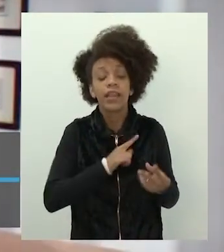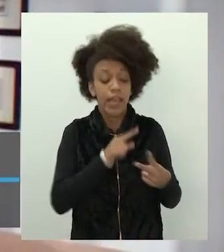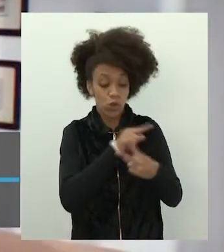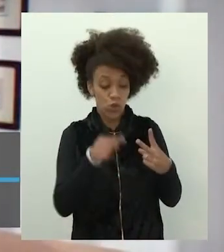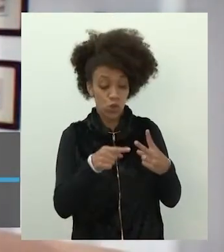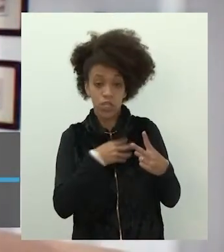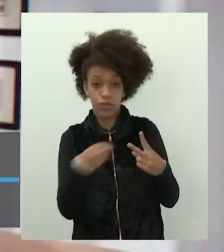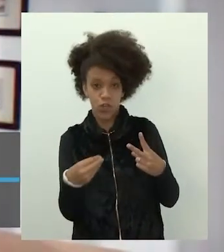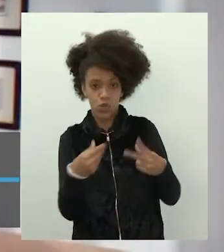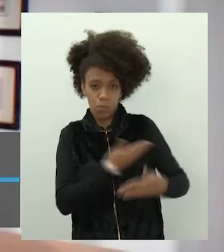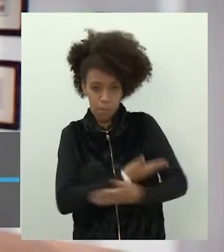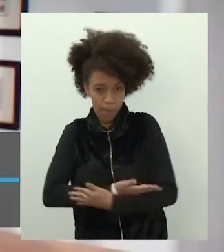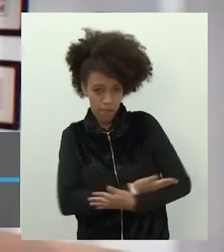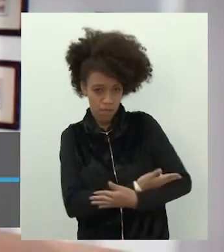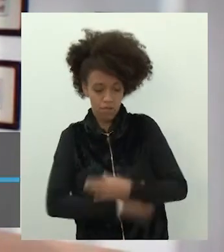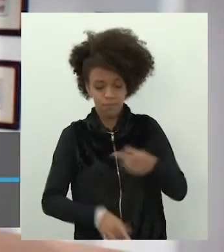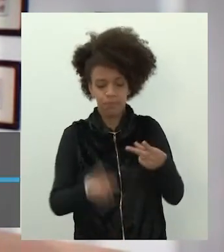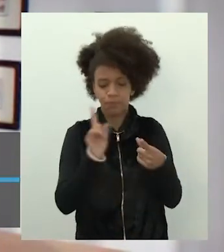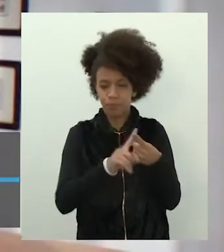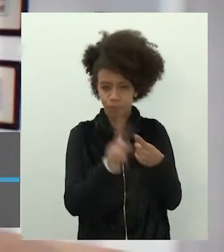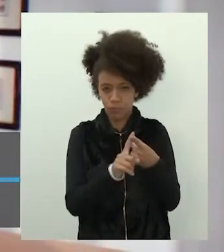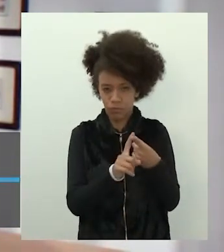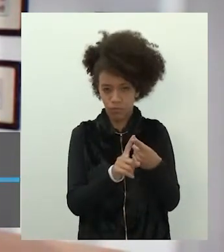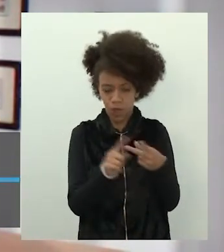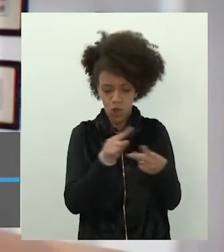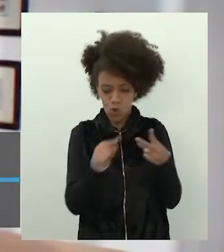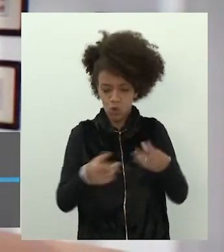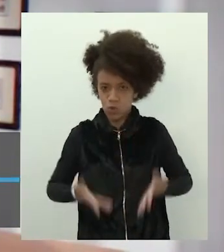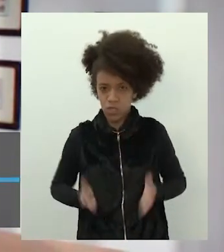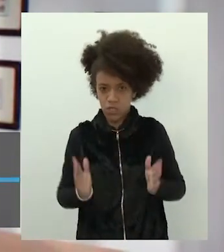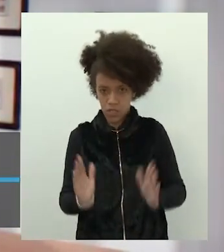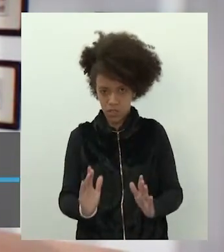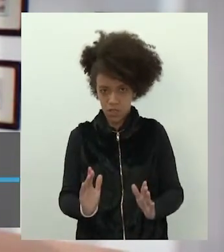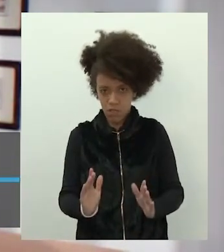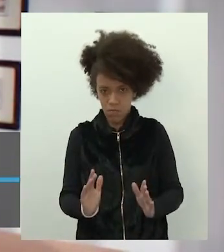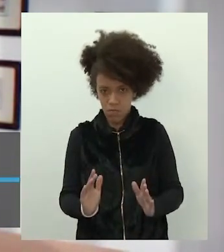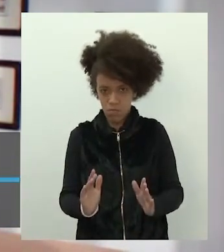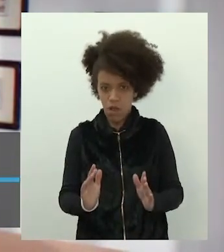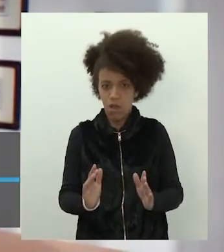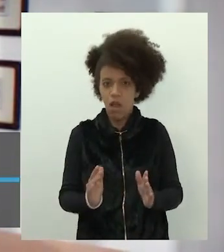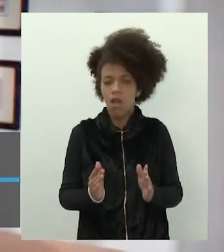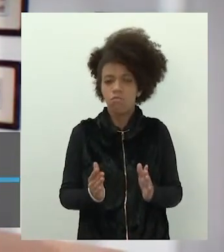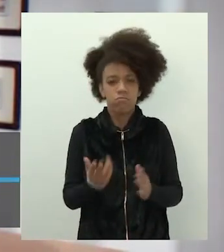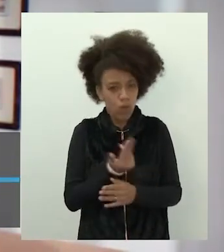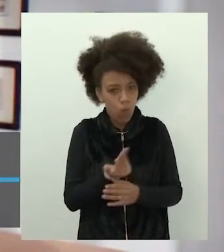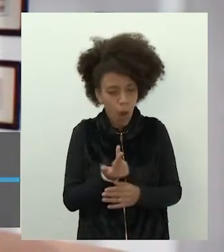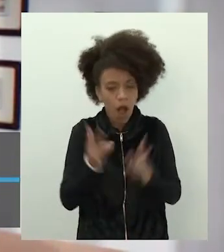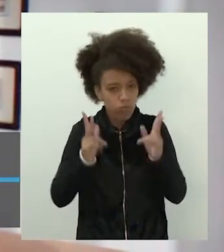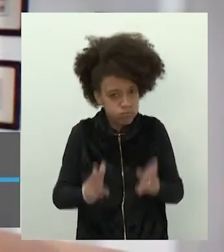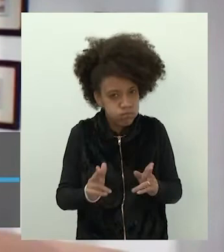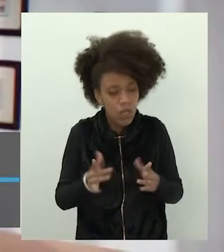bebês, os dois são nascidos a termo e ambos têm